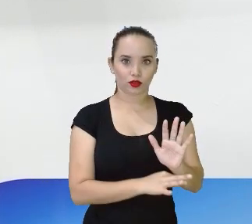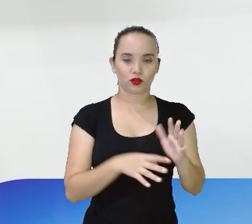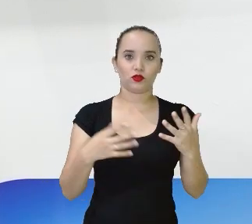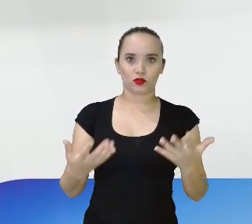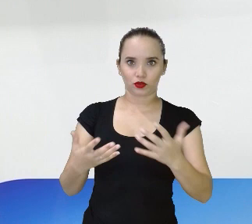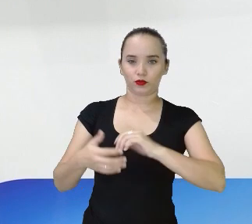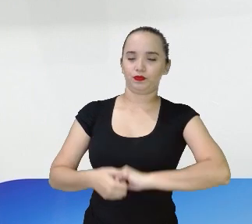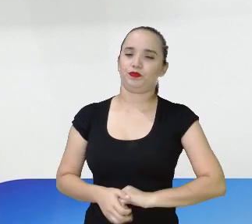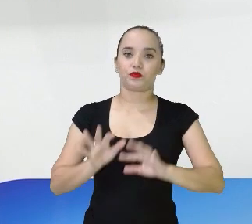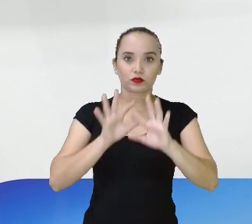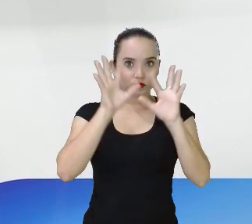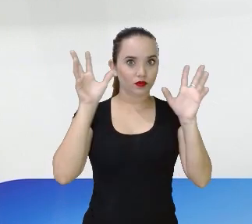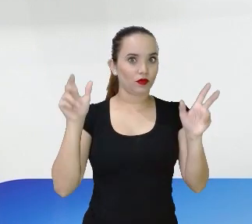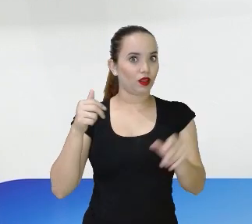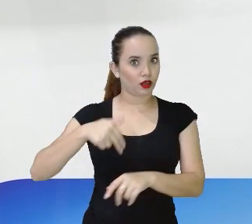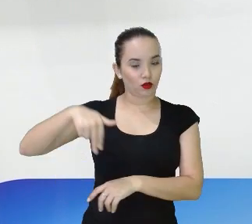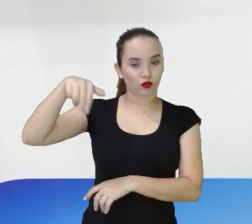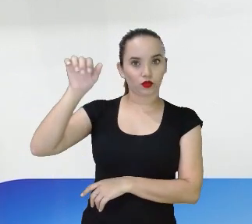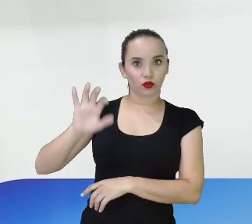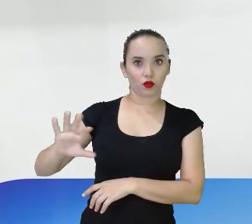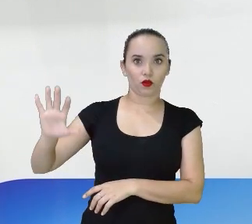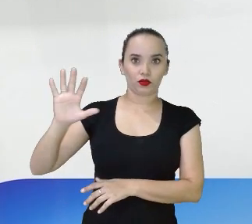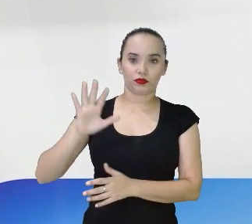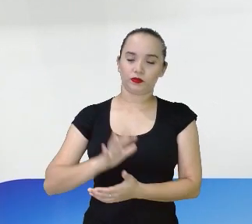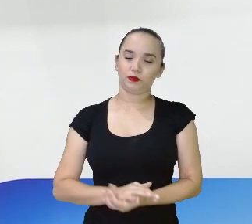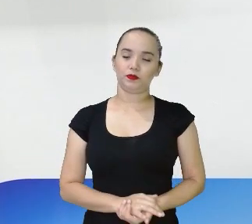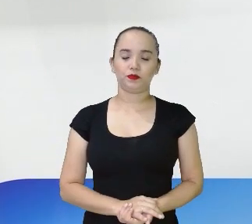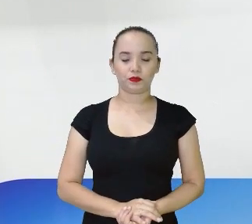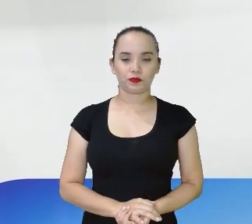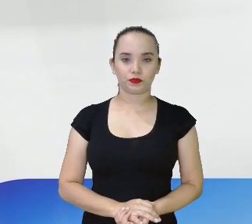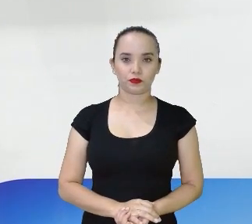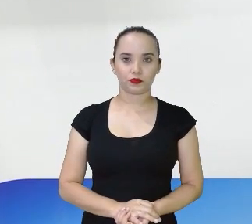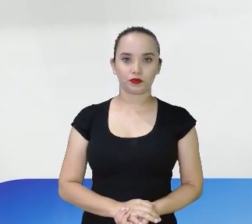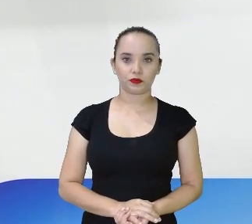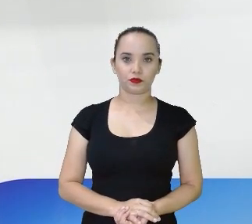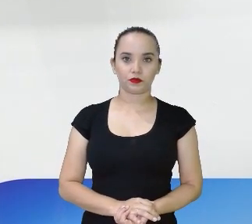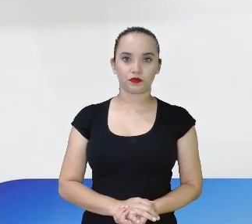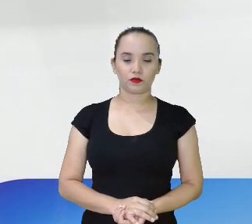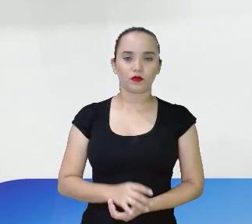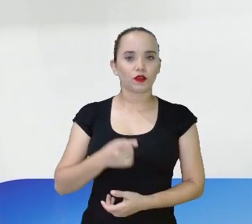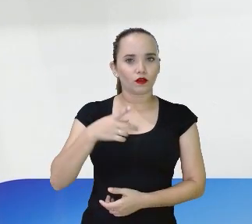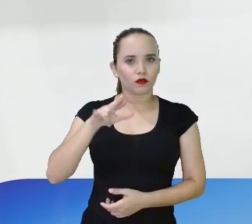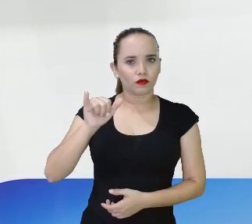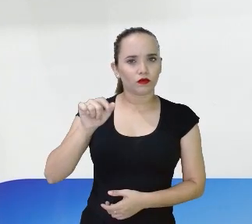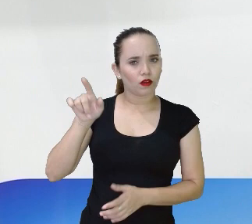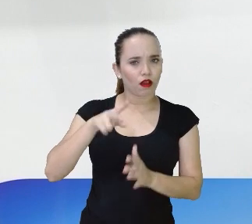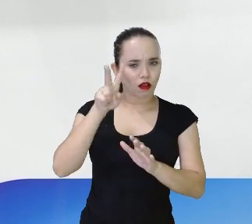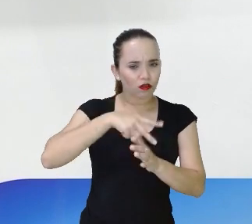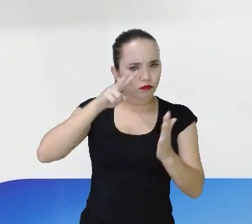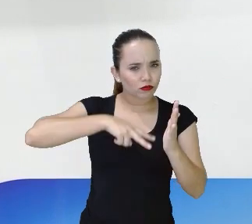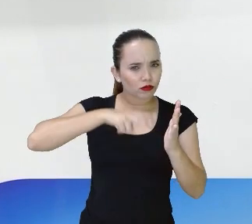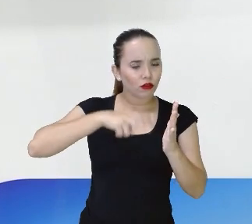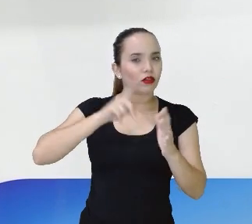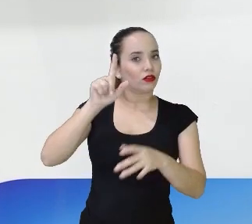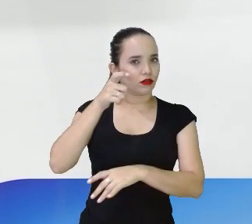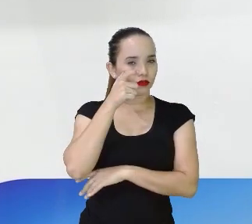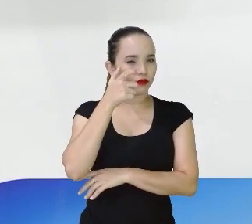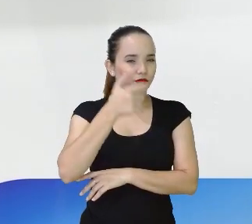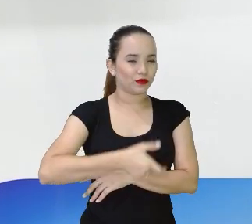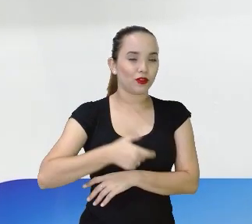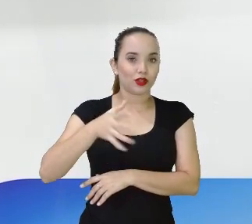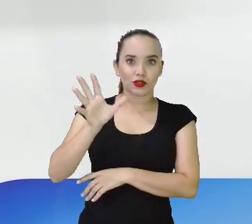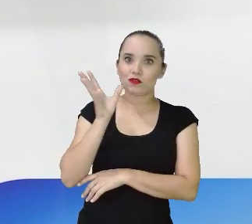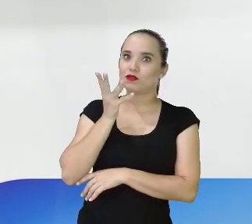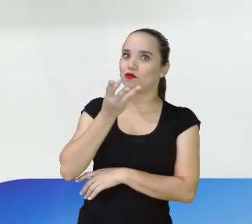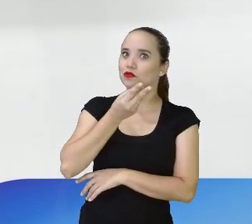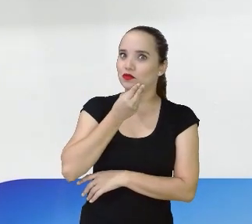compositor Lenine e Paulo César Pinheiro, tá ok? Façam isso aí, que vai ser bem interessante o conhecimento que